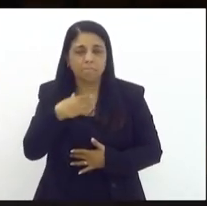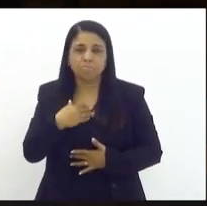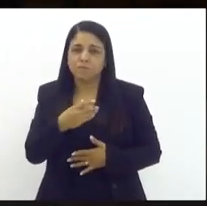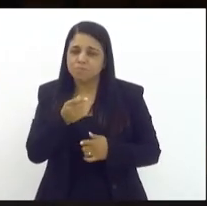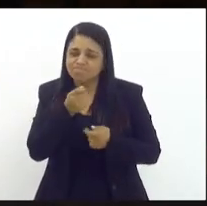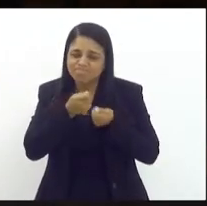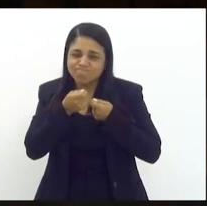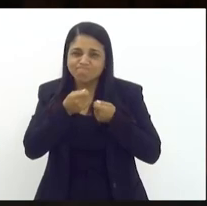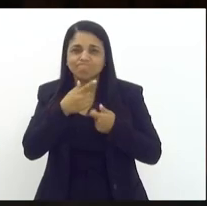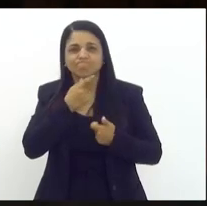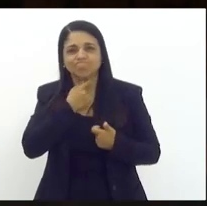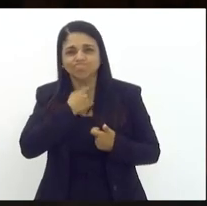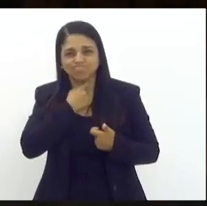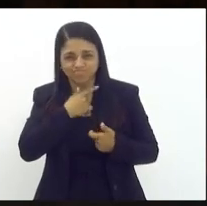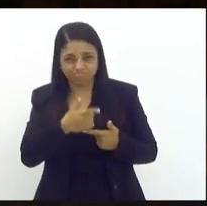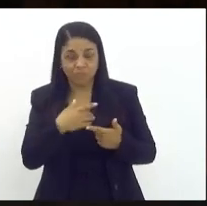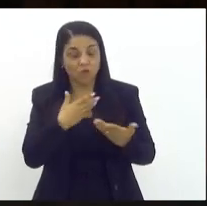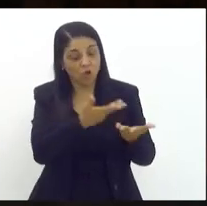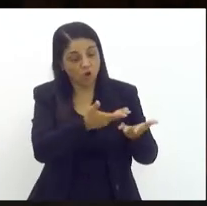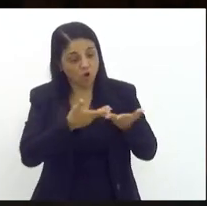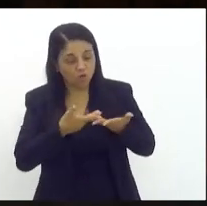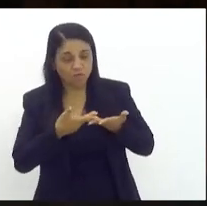Eu vou convidar agora